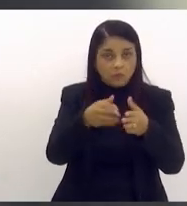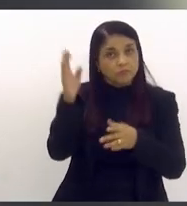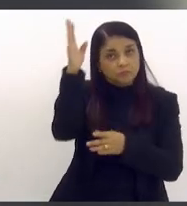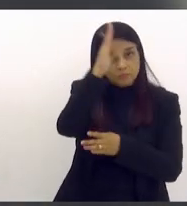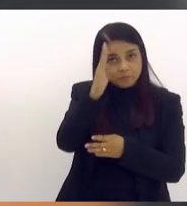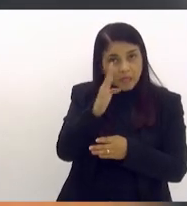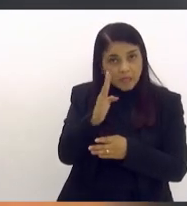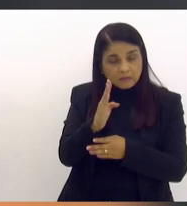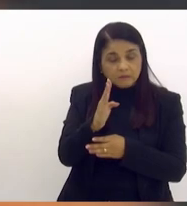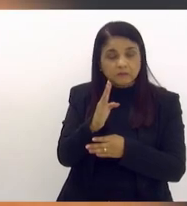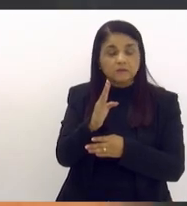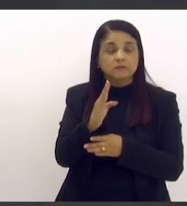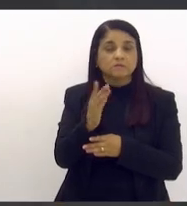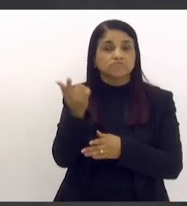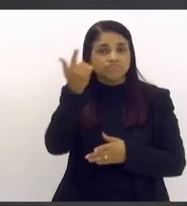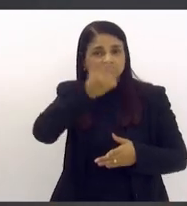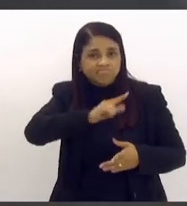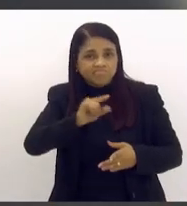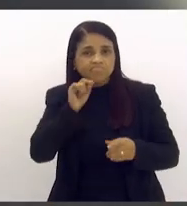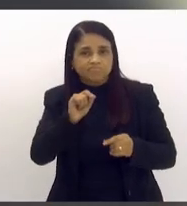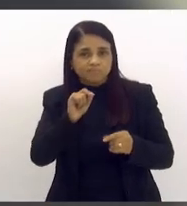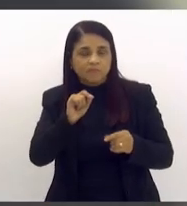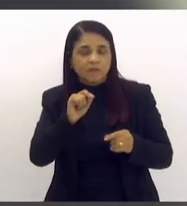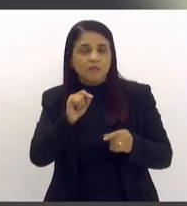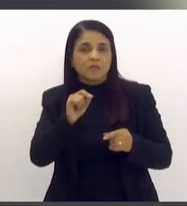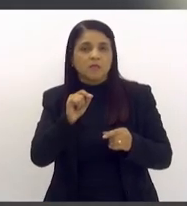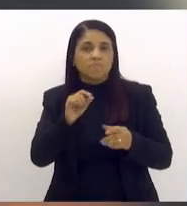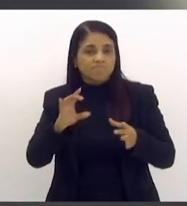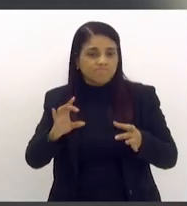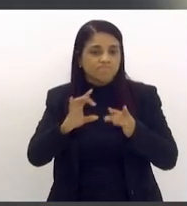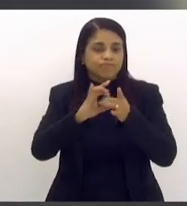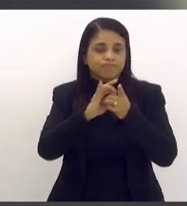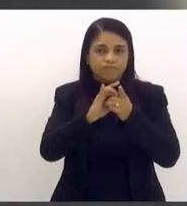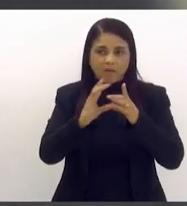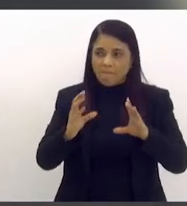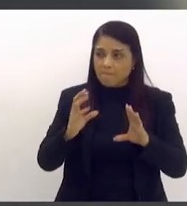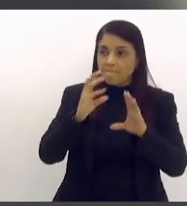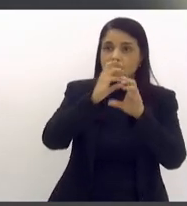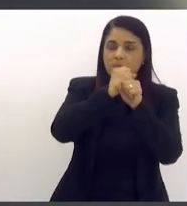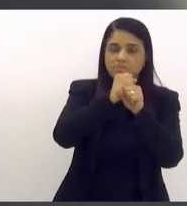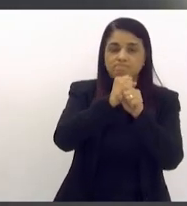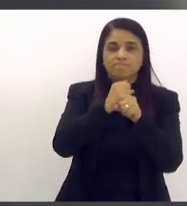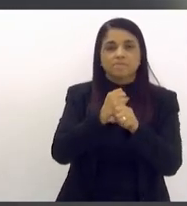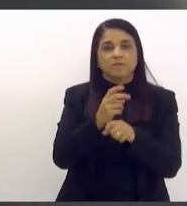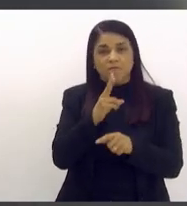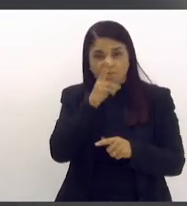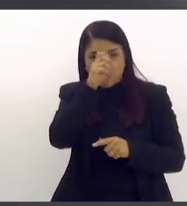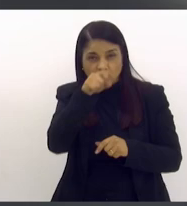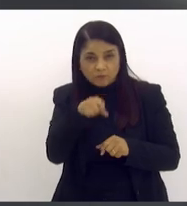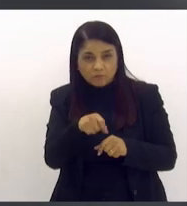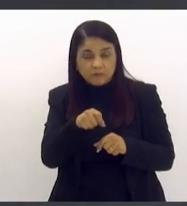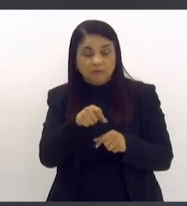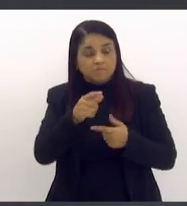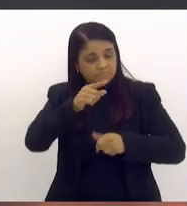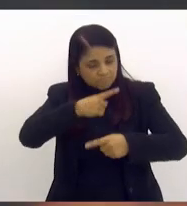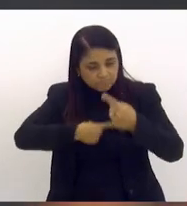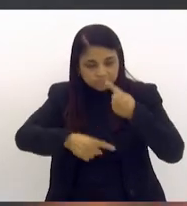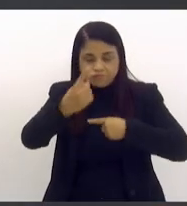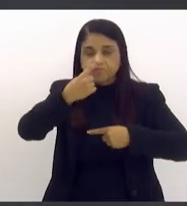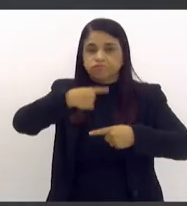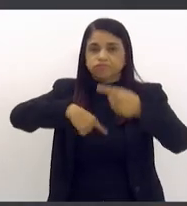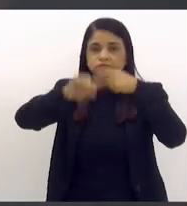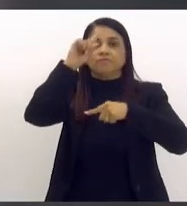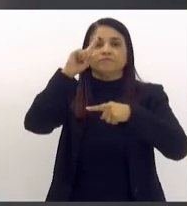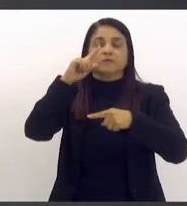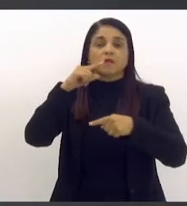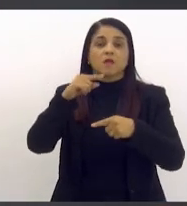é de que forma irmanadas nós estaremos somando esforços para reverter uns cenários Onde nós estamos